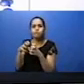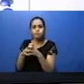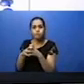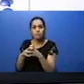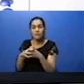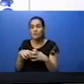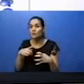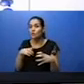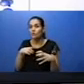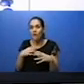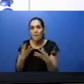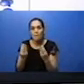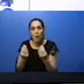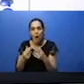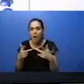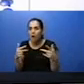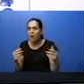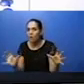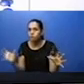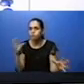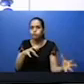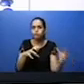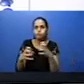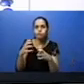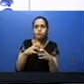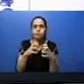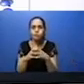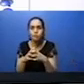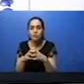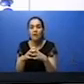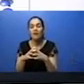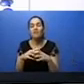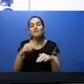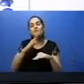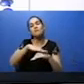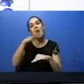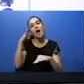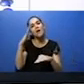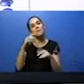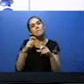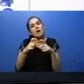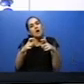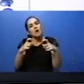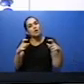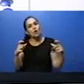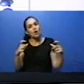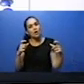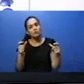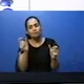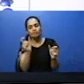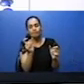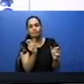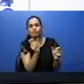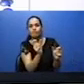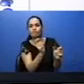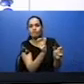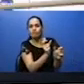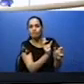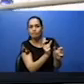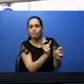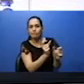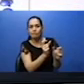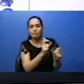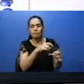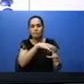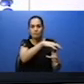a concentração dos reagentes, faz com que se tenha uma maior quantidade de partículas confinadas no mesmo